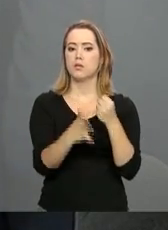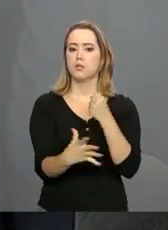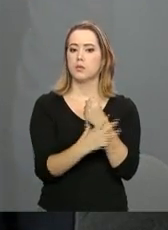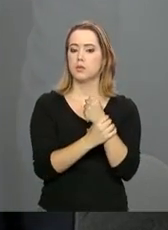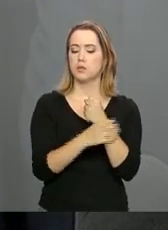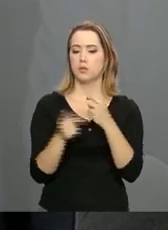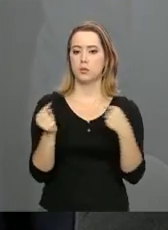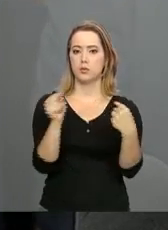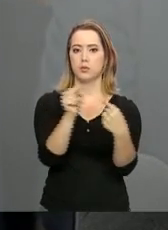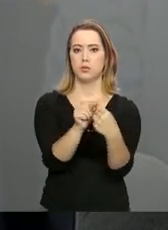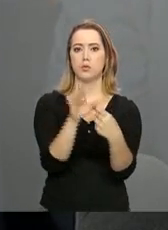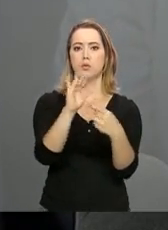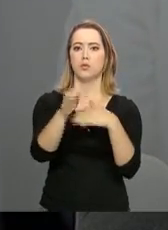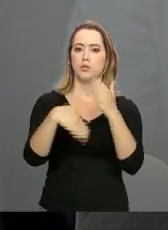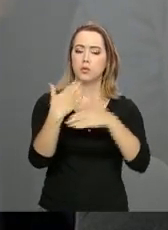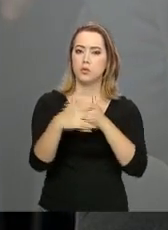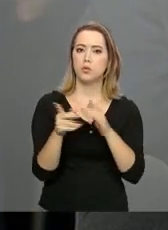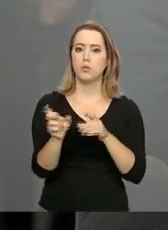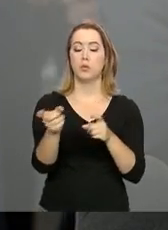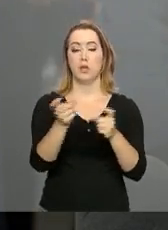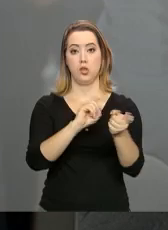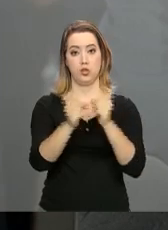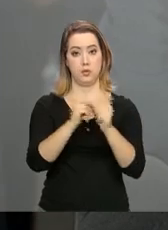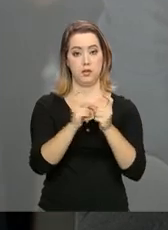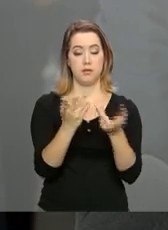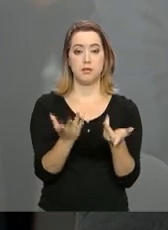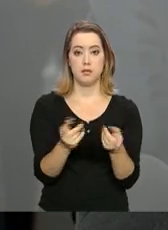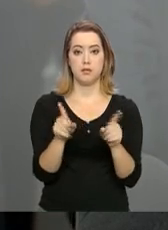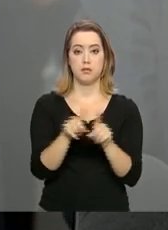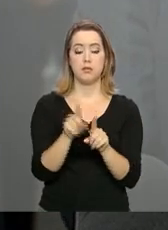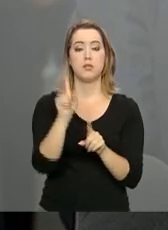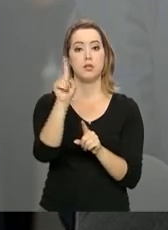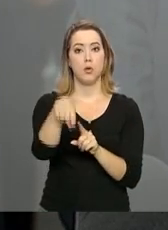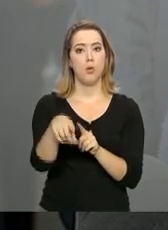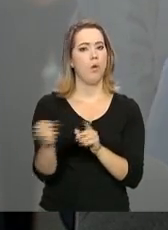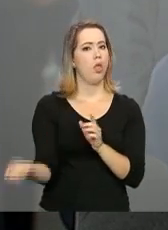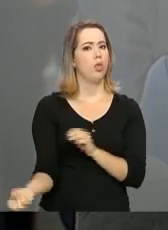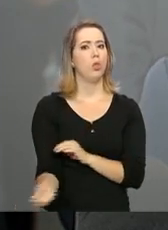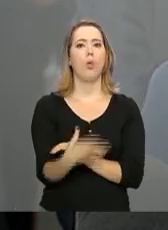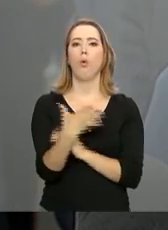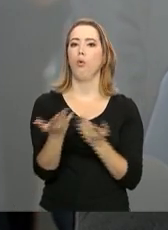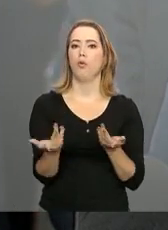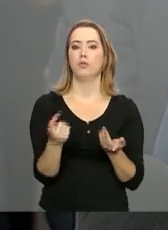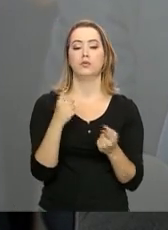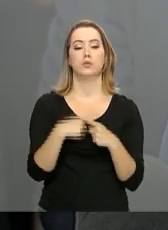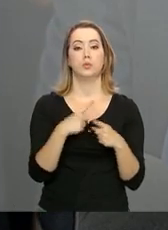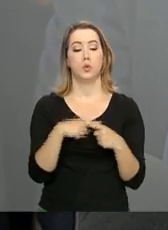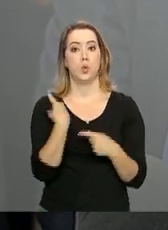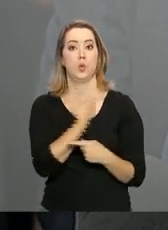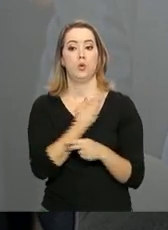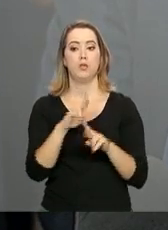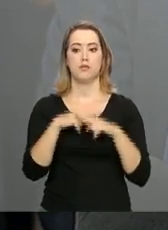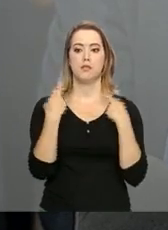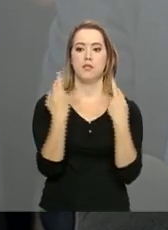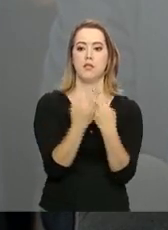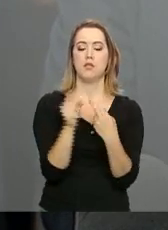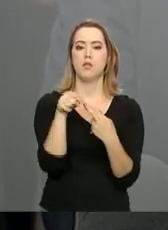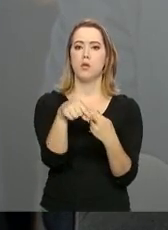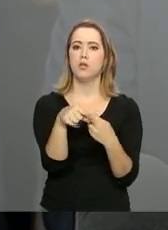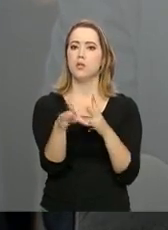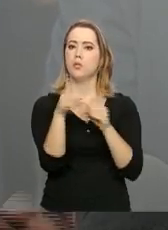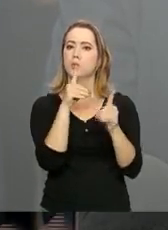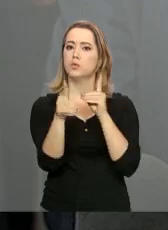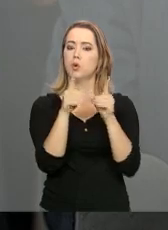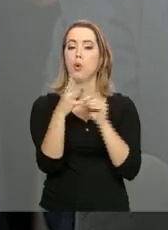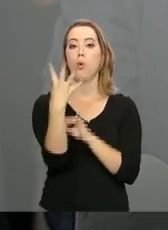o foco não só da execução, mas da coordenação. E eu digo que é uma coisa inédita, porque nós conseguimos reunir, na discussão ampla que tivemos